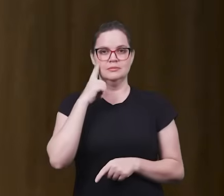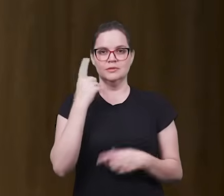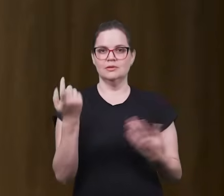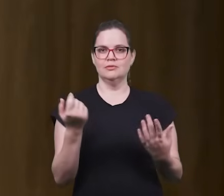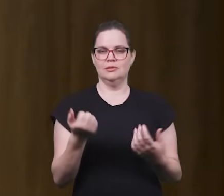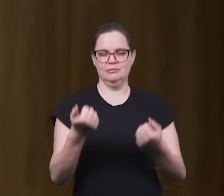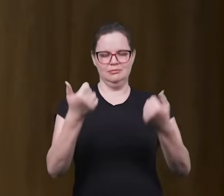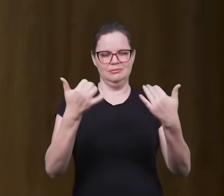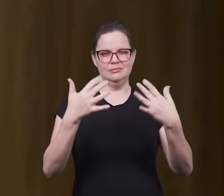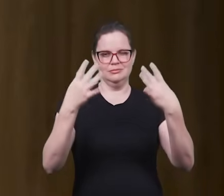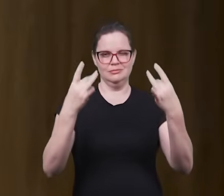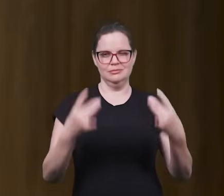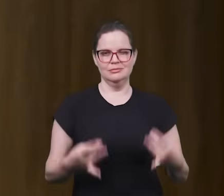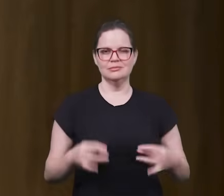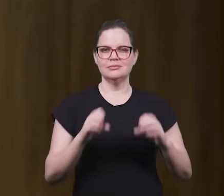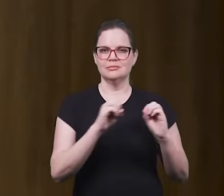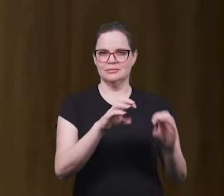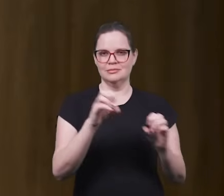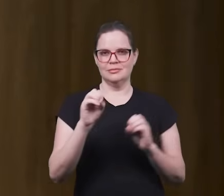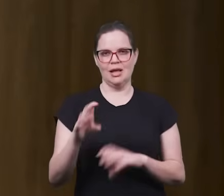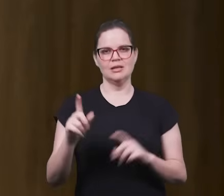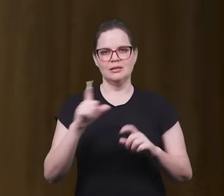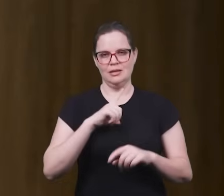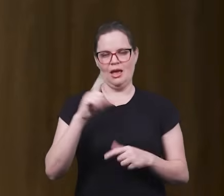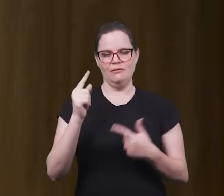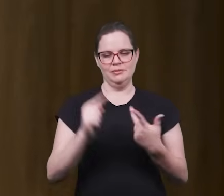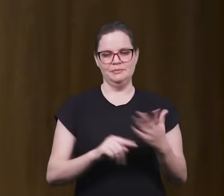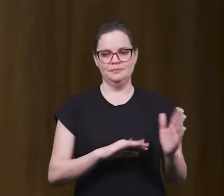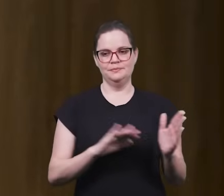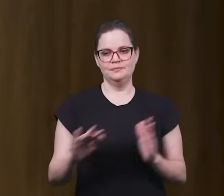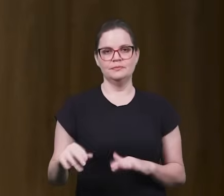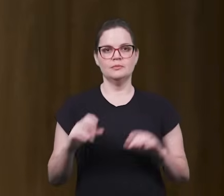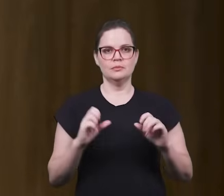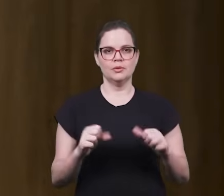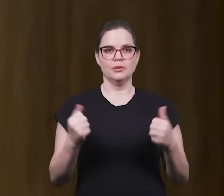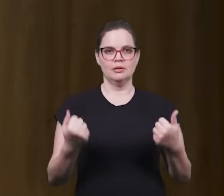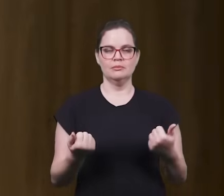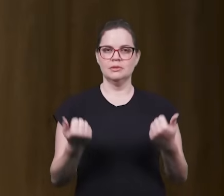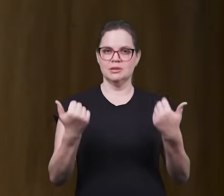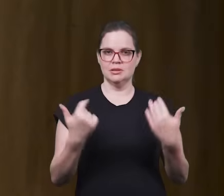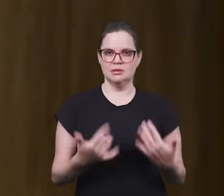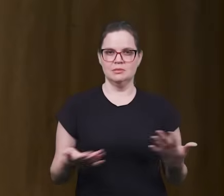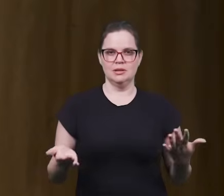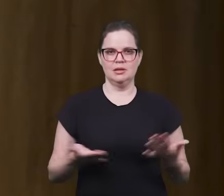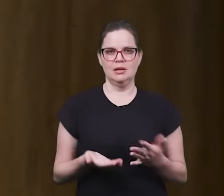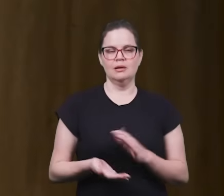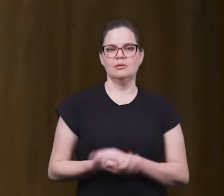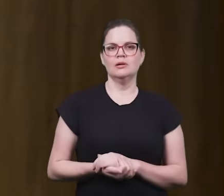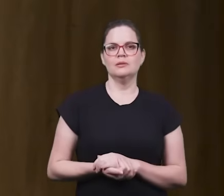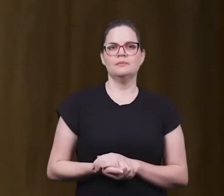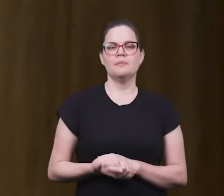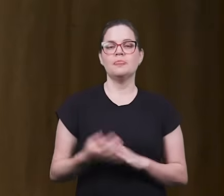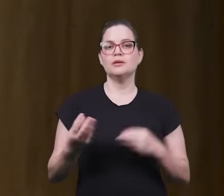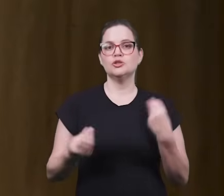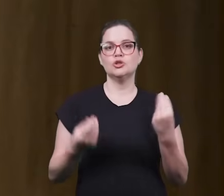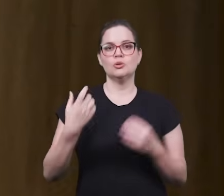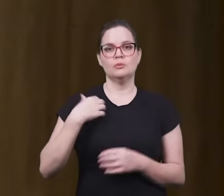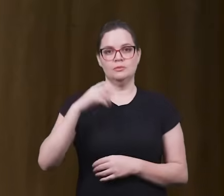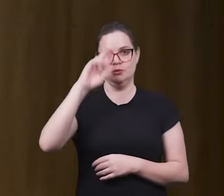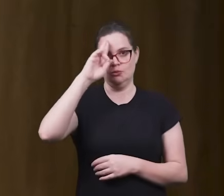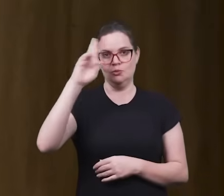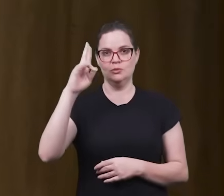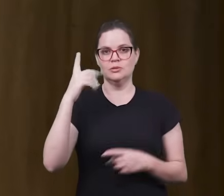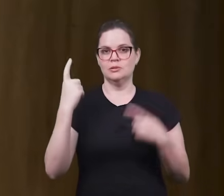fala do pastor Ranieri. Eu gostaria que nós pudéssemos detalhar isso, a preocupação do